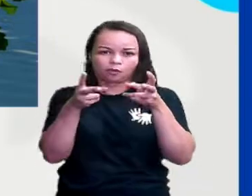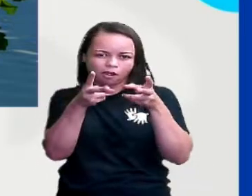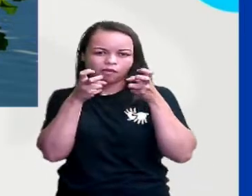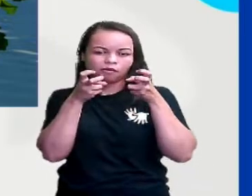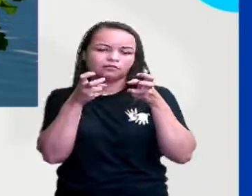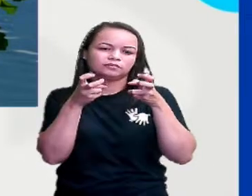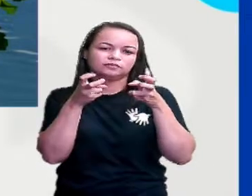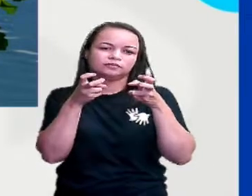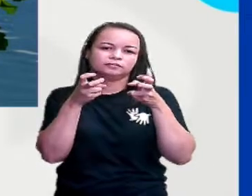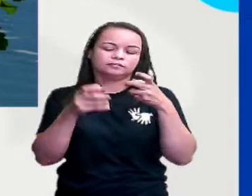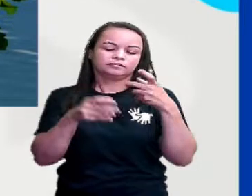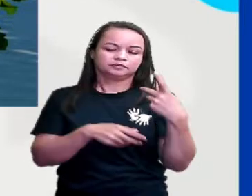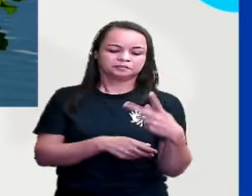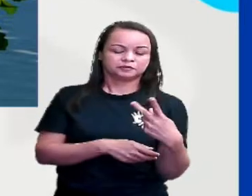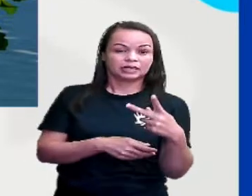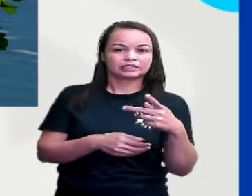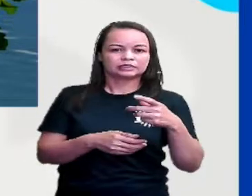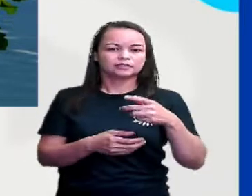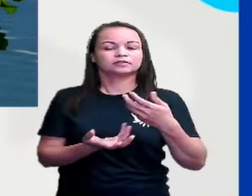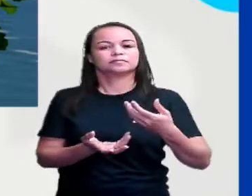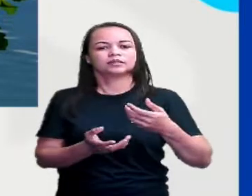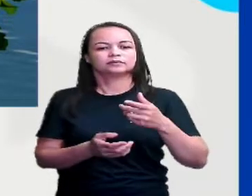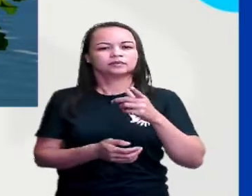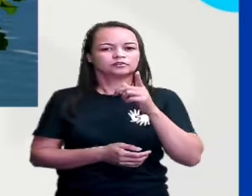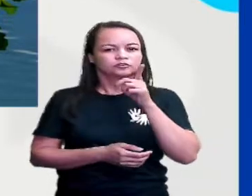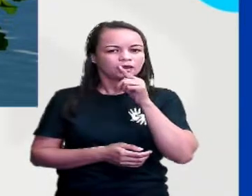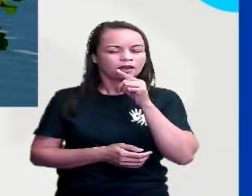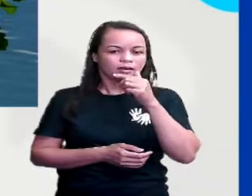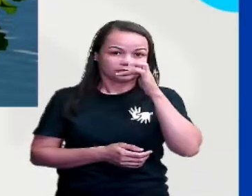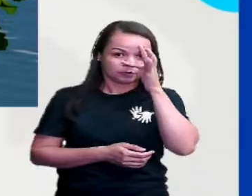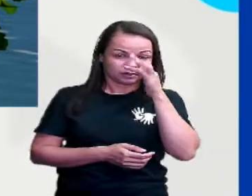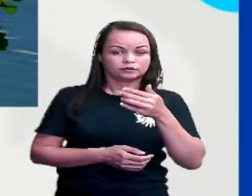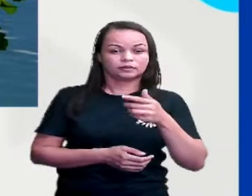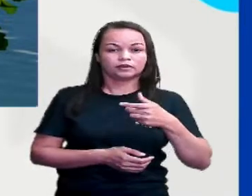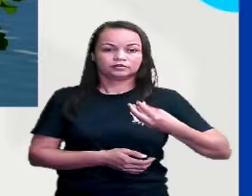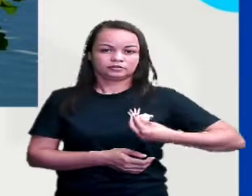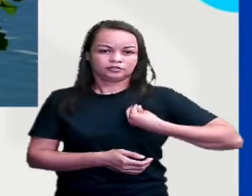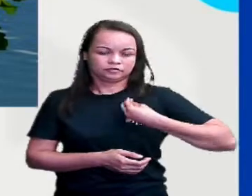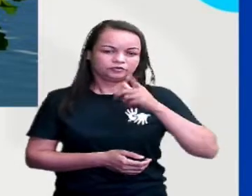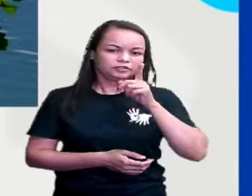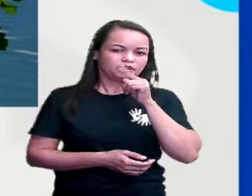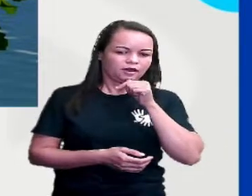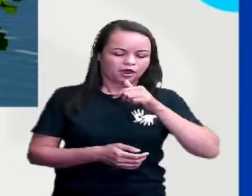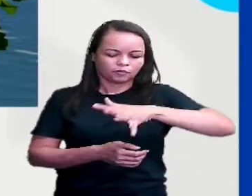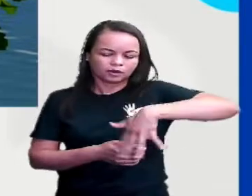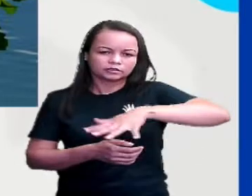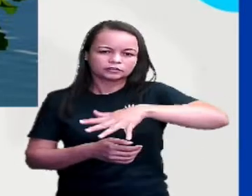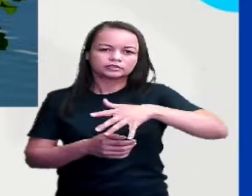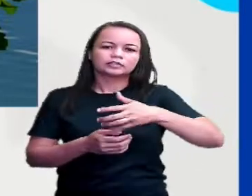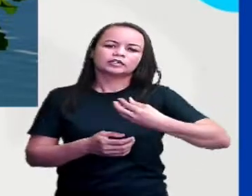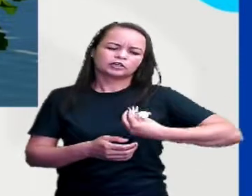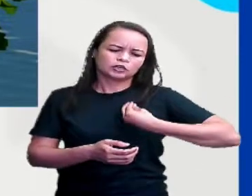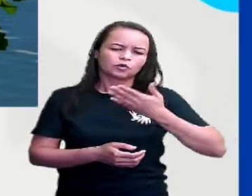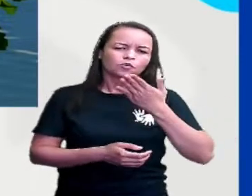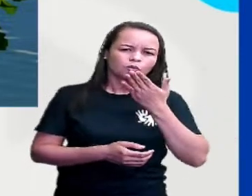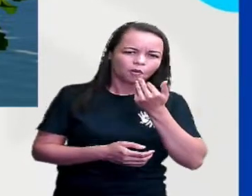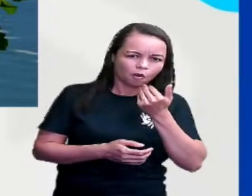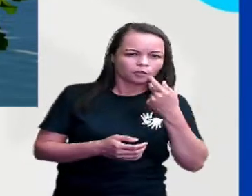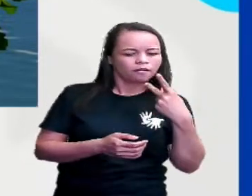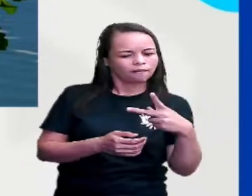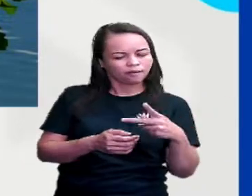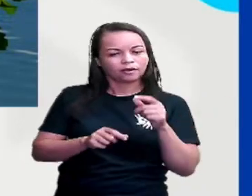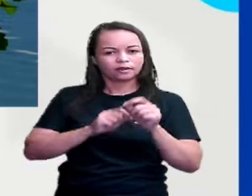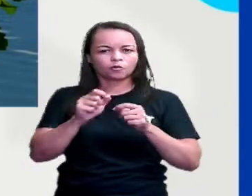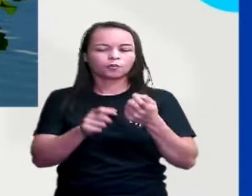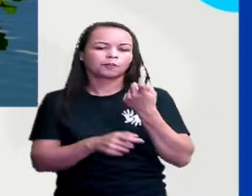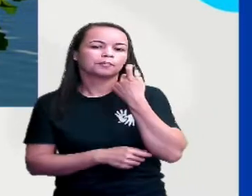essas plantas aquáticas elas servem de alimentos para animais que vivem ali no ambiente aquático, como peixes, tá certo? Como,